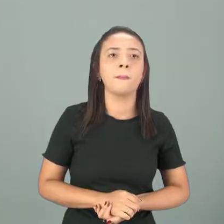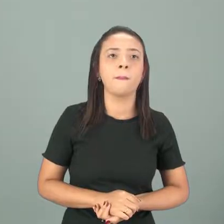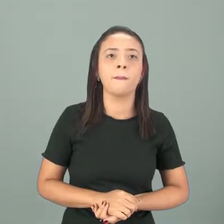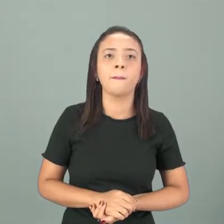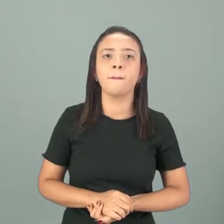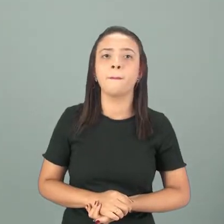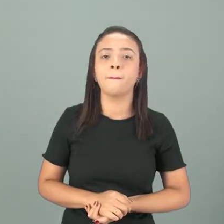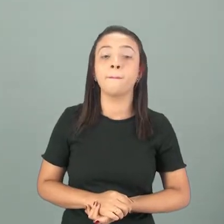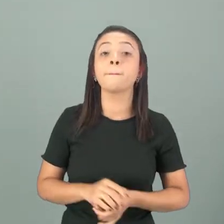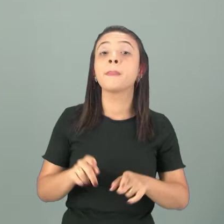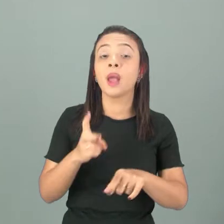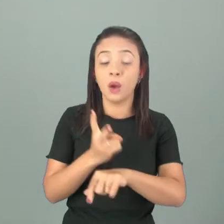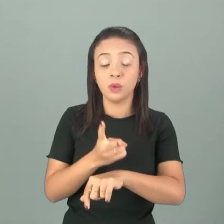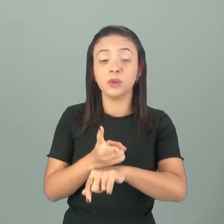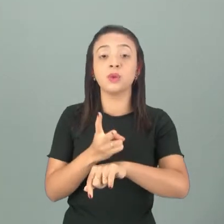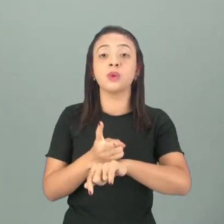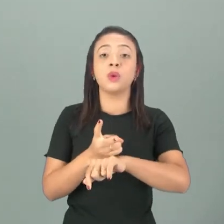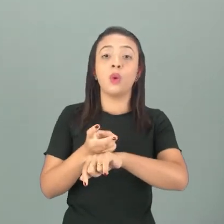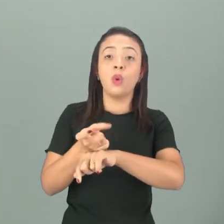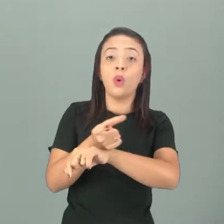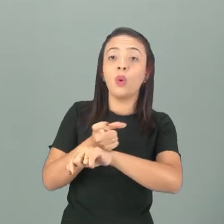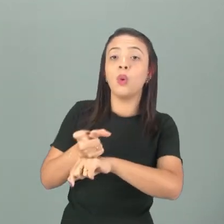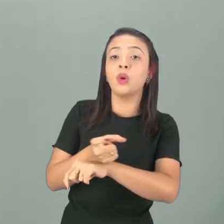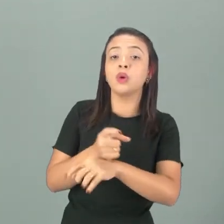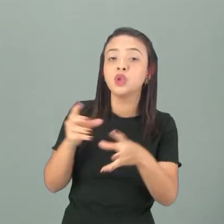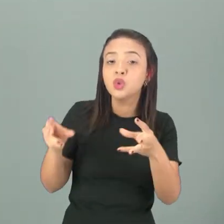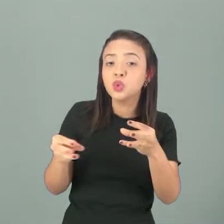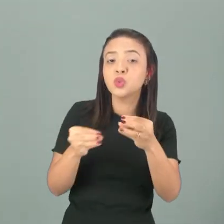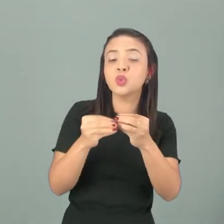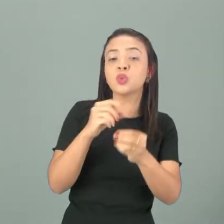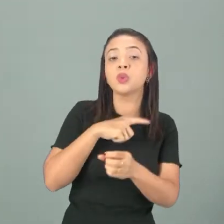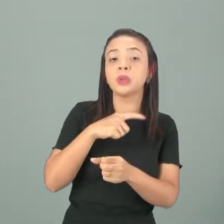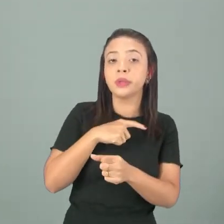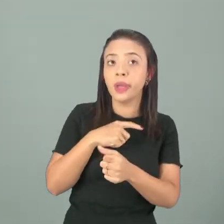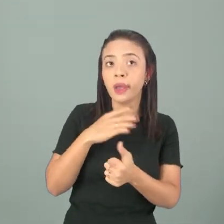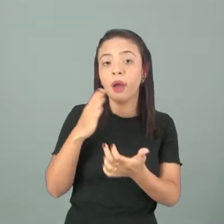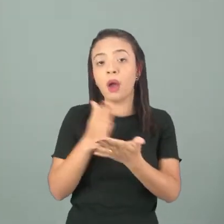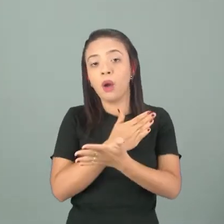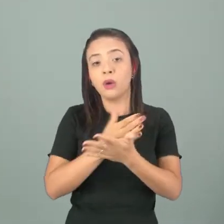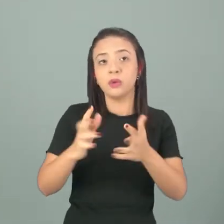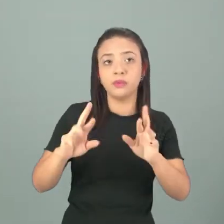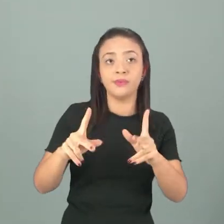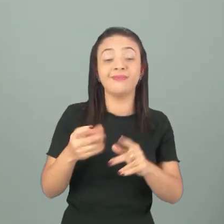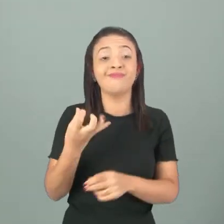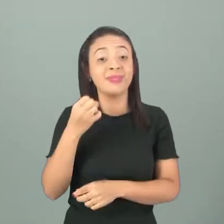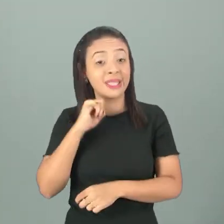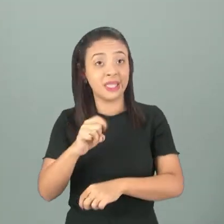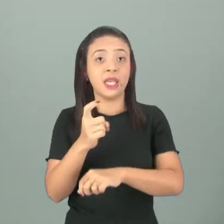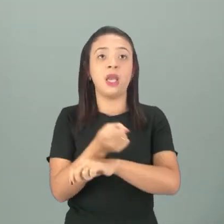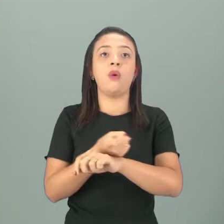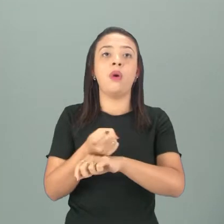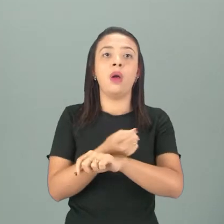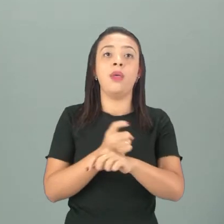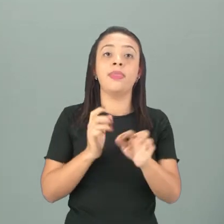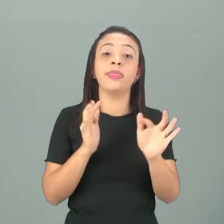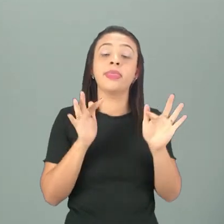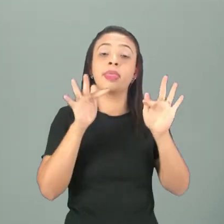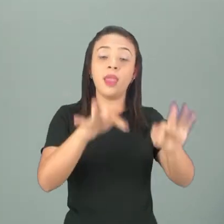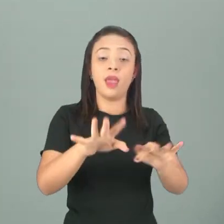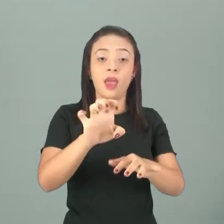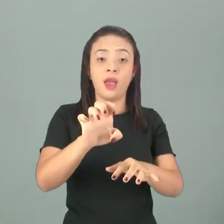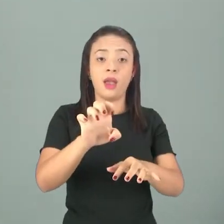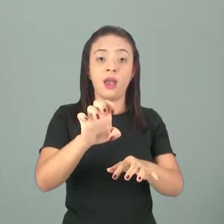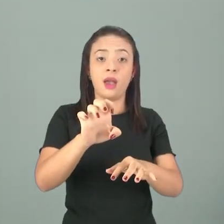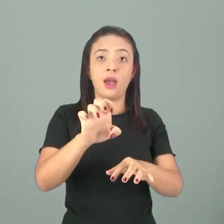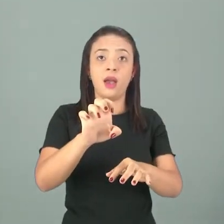Sobre os adjetivos curtos, pessoal, existem algumas exceções. Olha aí, ó. Se esse adjetivo terminar em E, ao invés de você